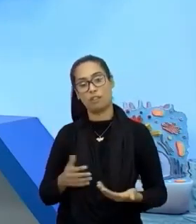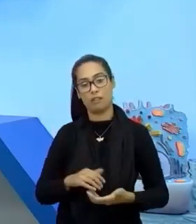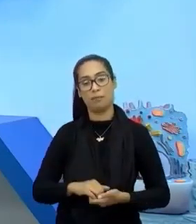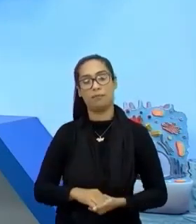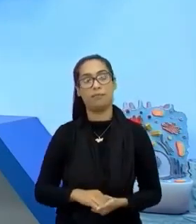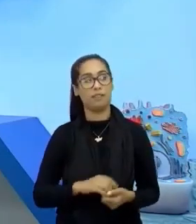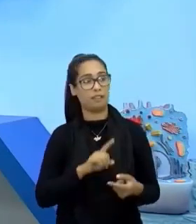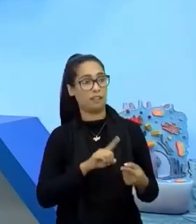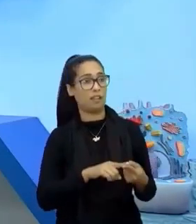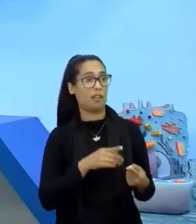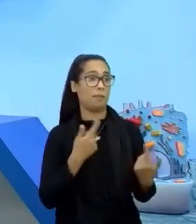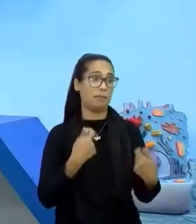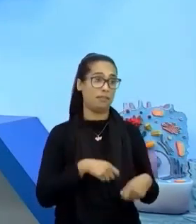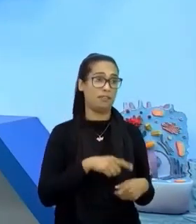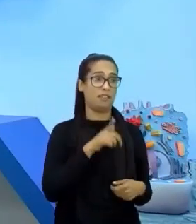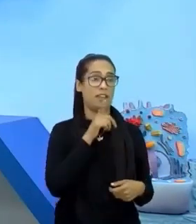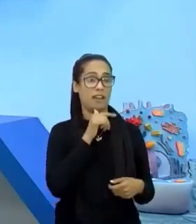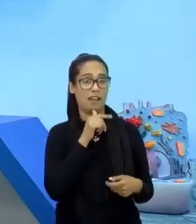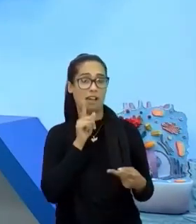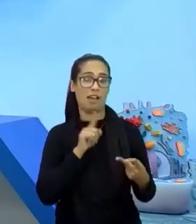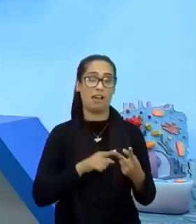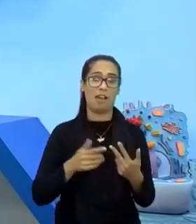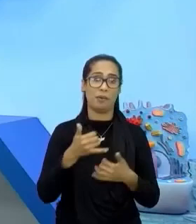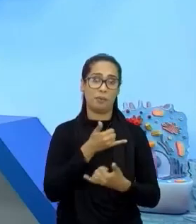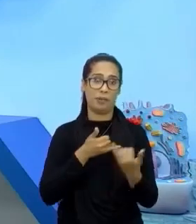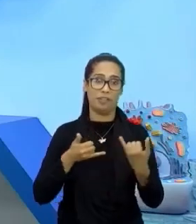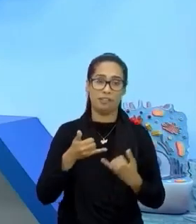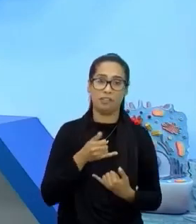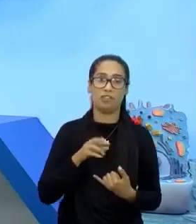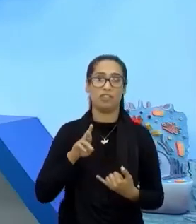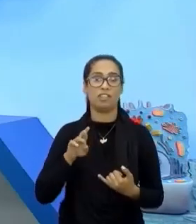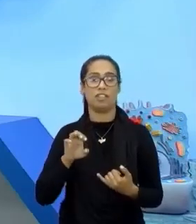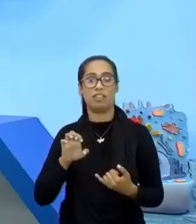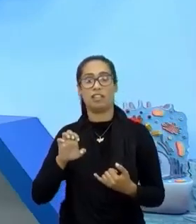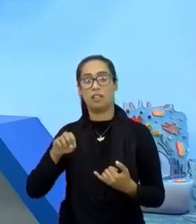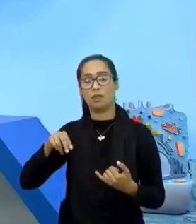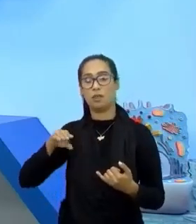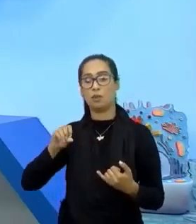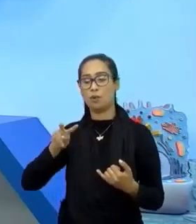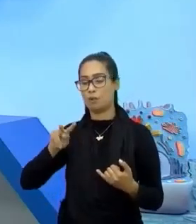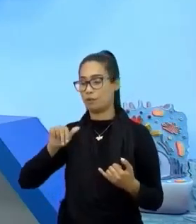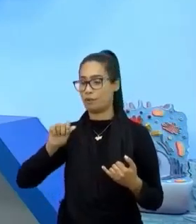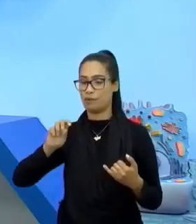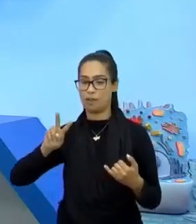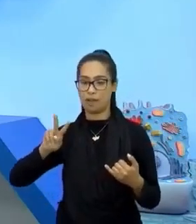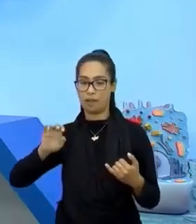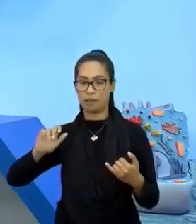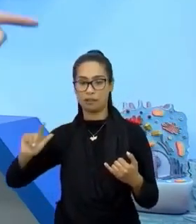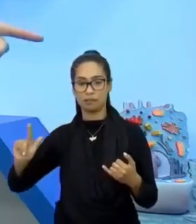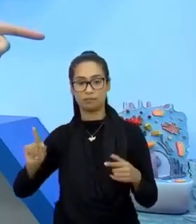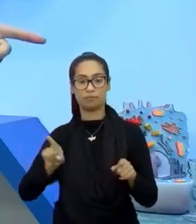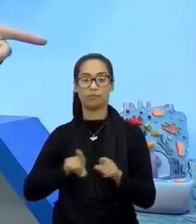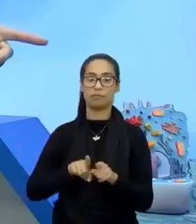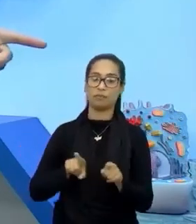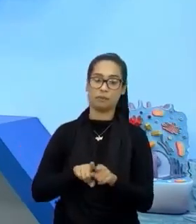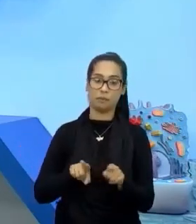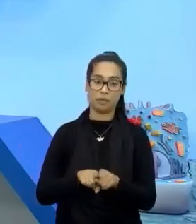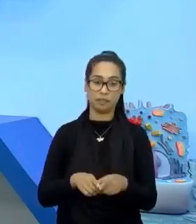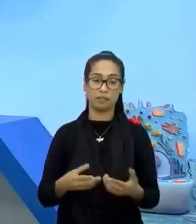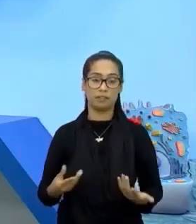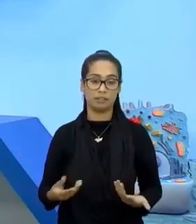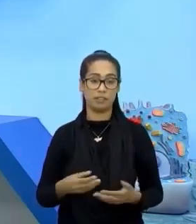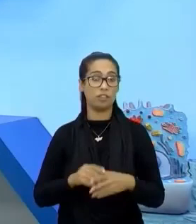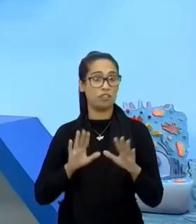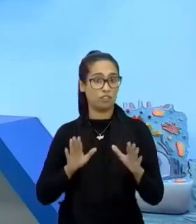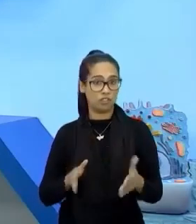desperdício de água, a questão de você investir em energias renováveis, né, no caso. A professora Priscila está falando de zoonoses tropicais, que o professor comentou aqui. A